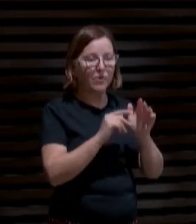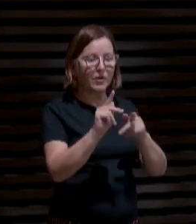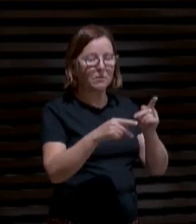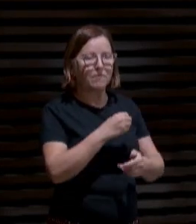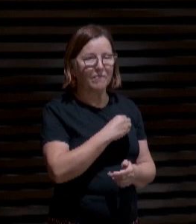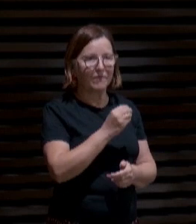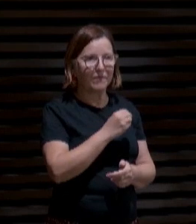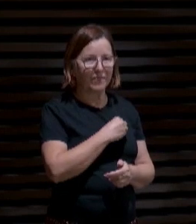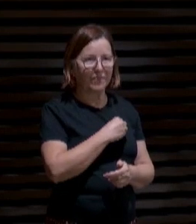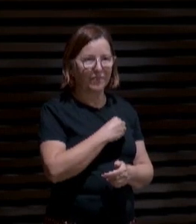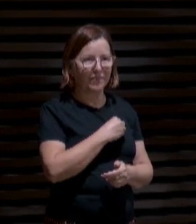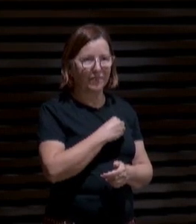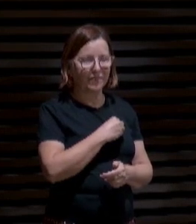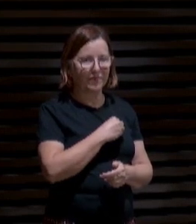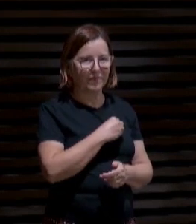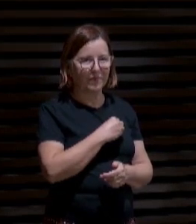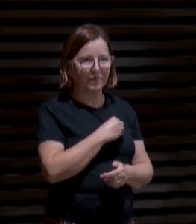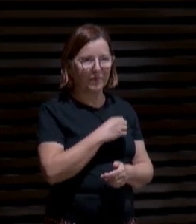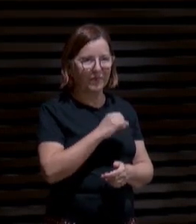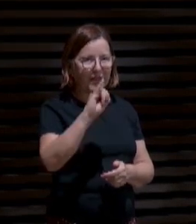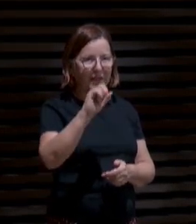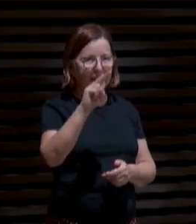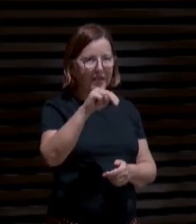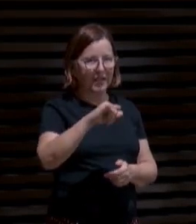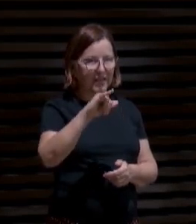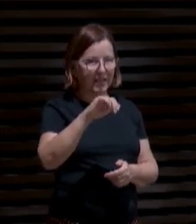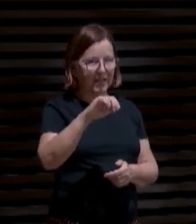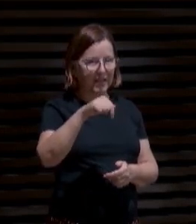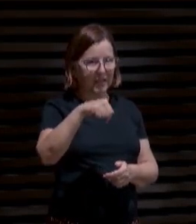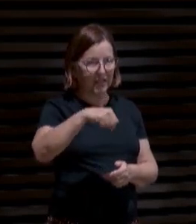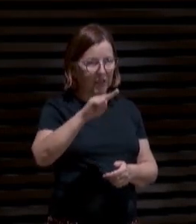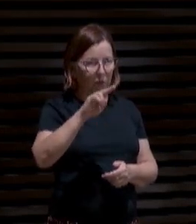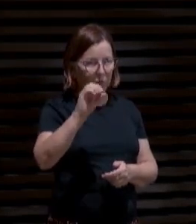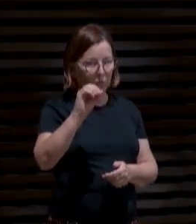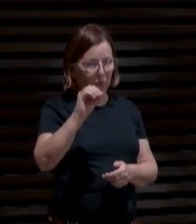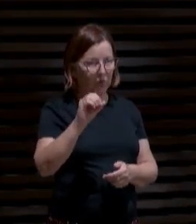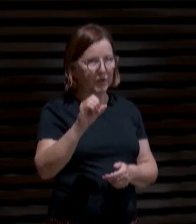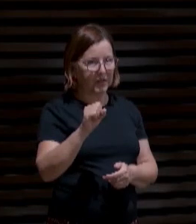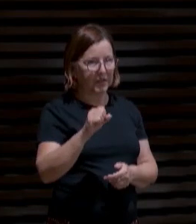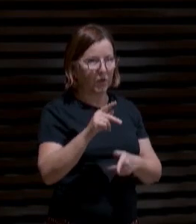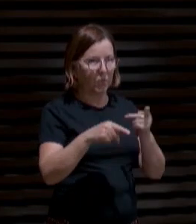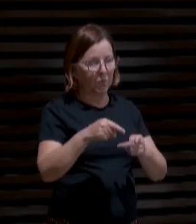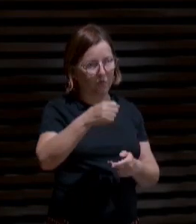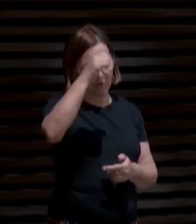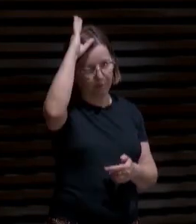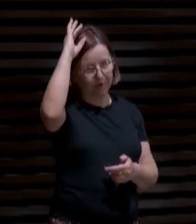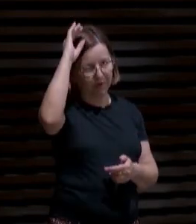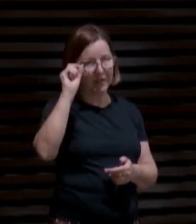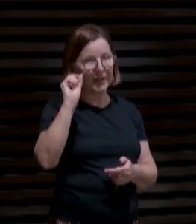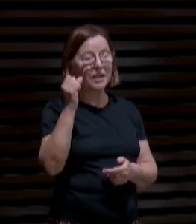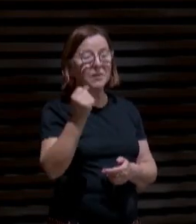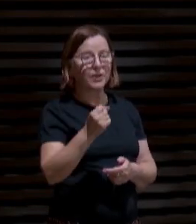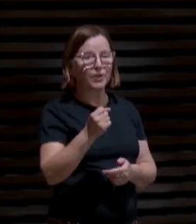iníquos. Quem foram os iníquos? Os romanos. Quem matou? Foram os